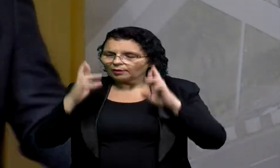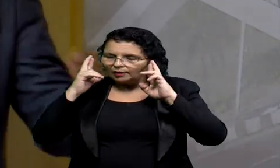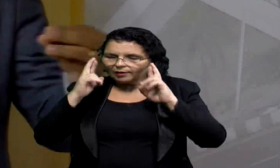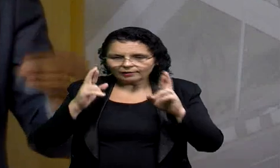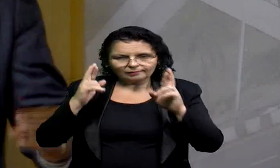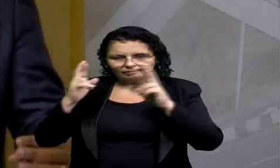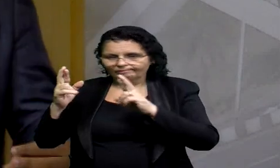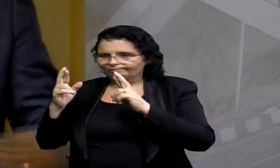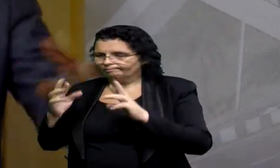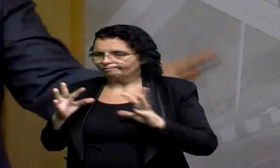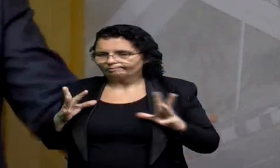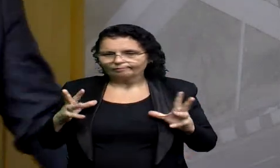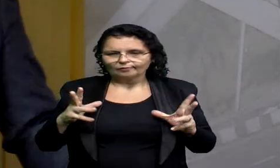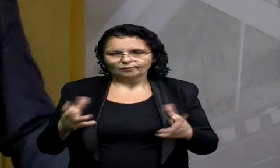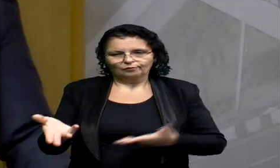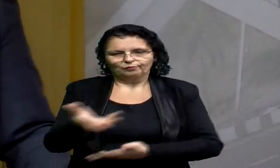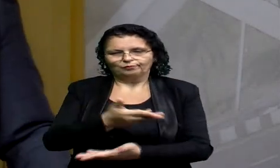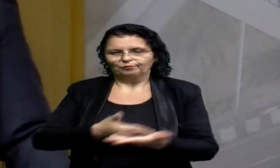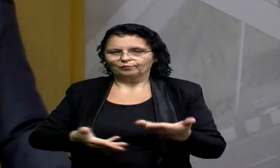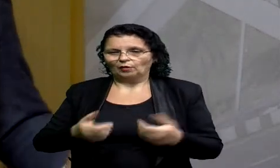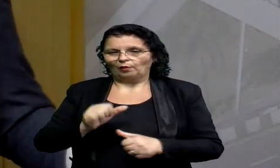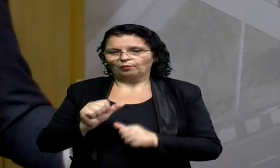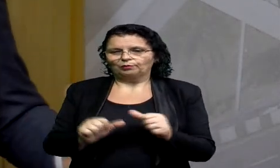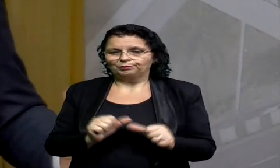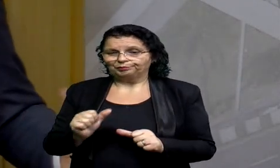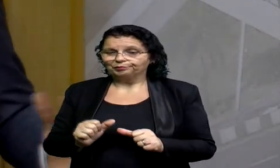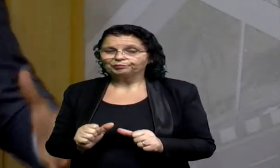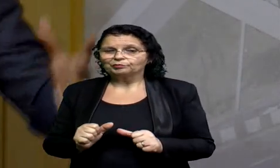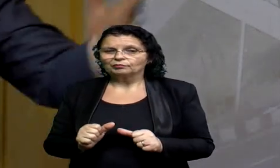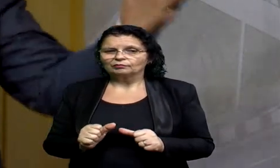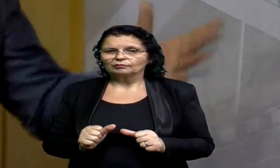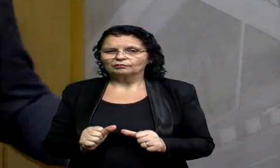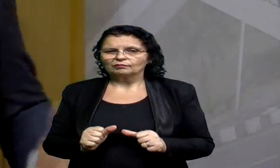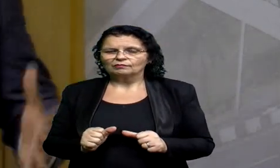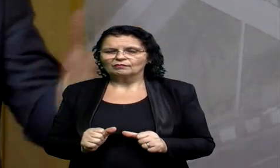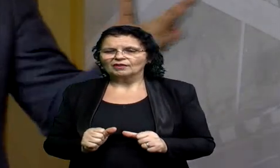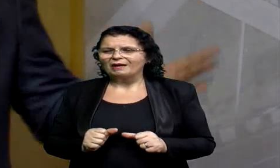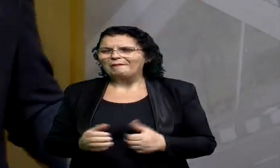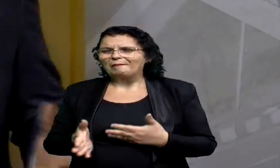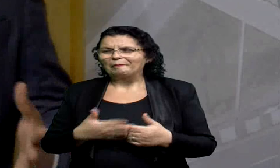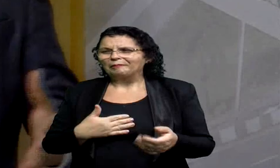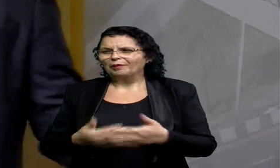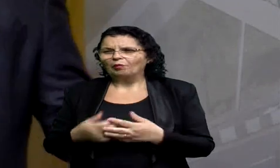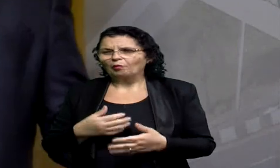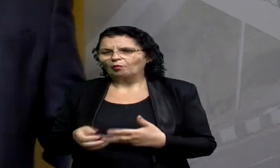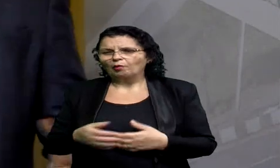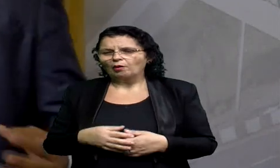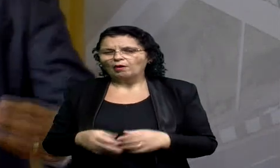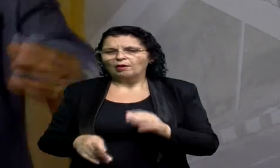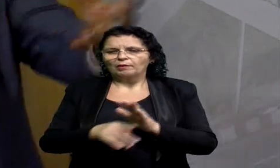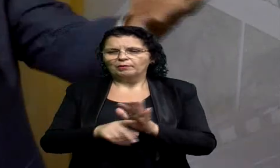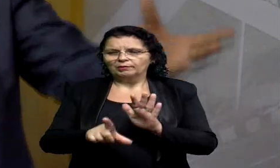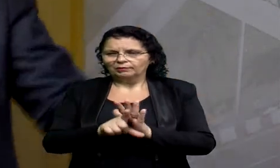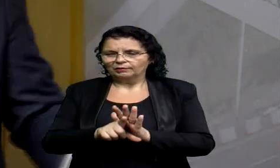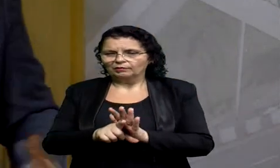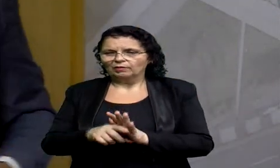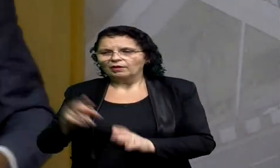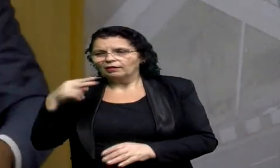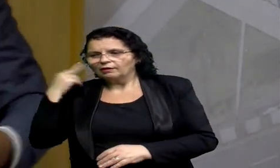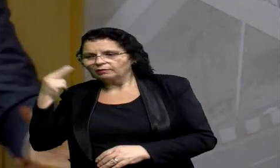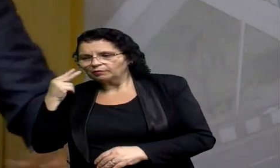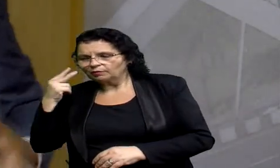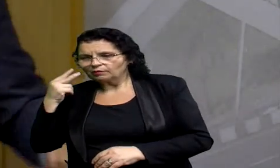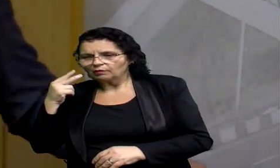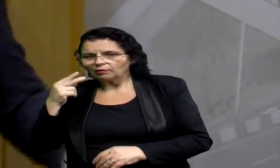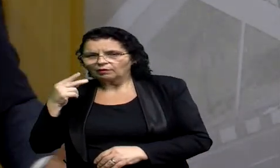com que a gente vem alterar porque se a gente pegar qualquer aqui projeto da Prefeitura de um vereador